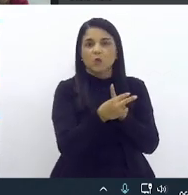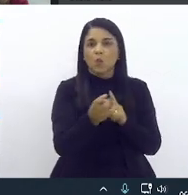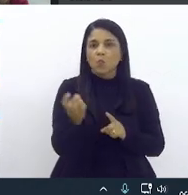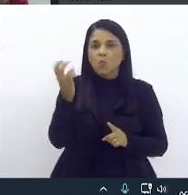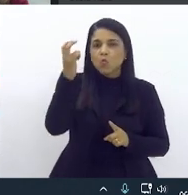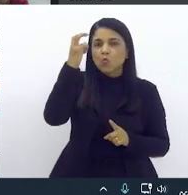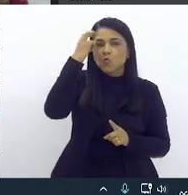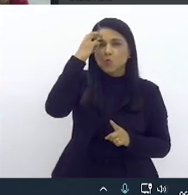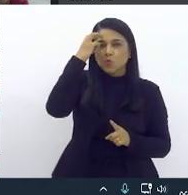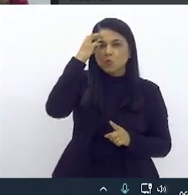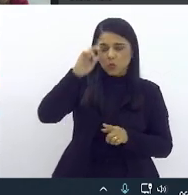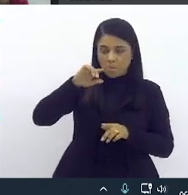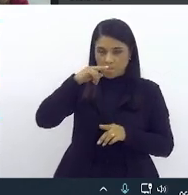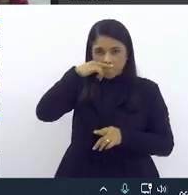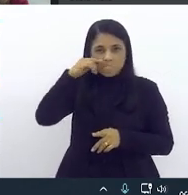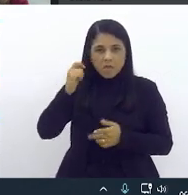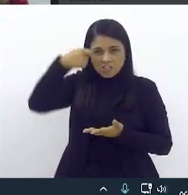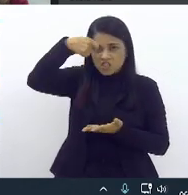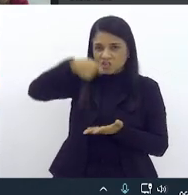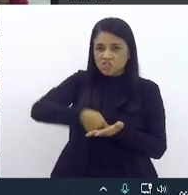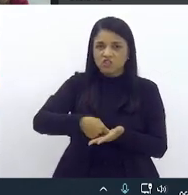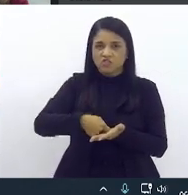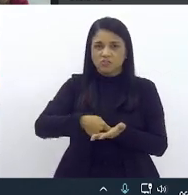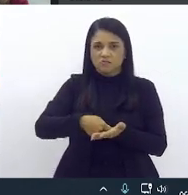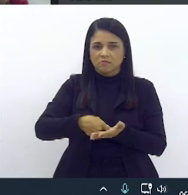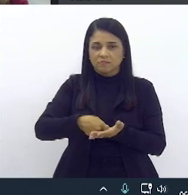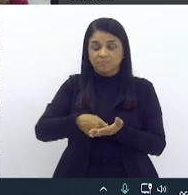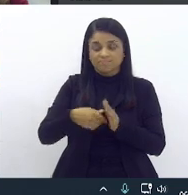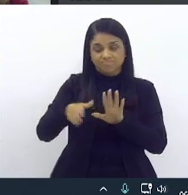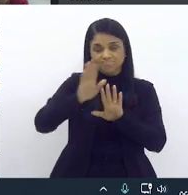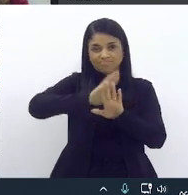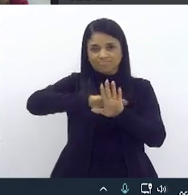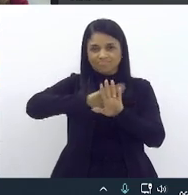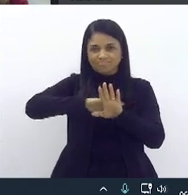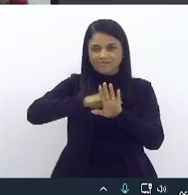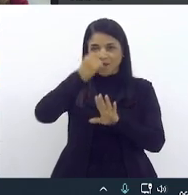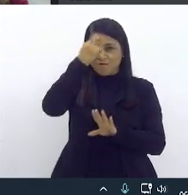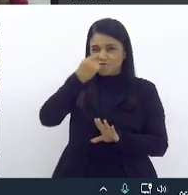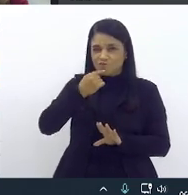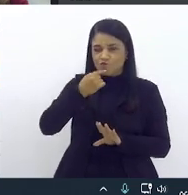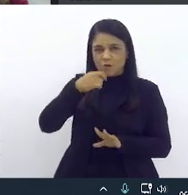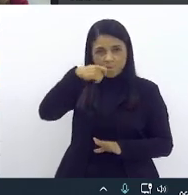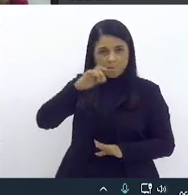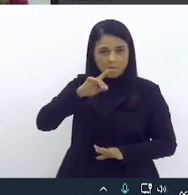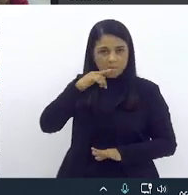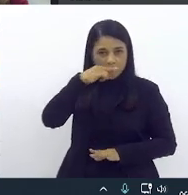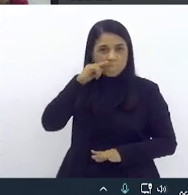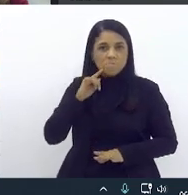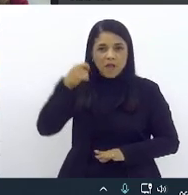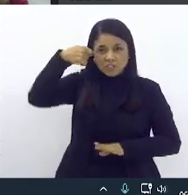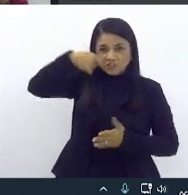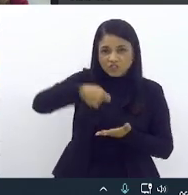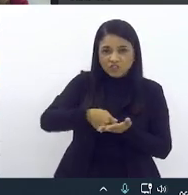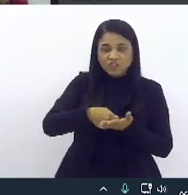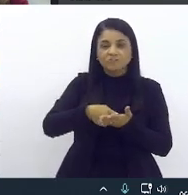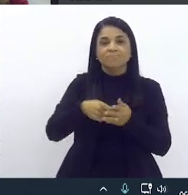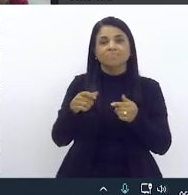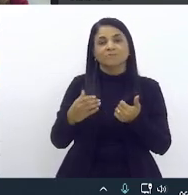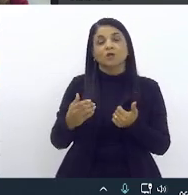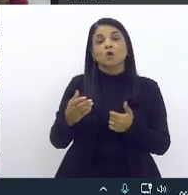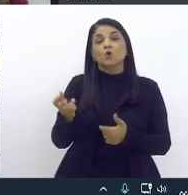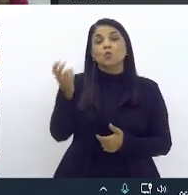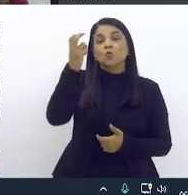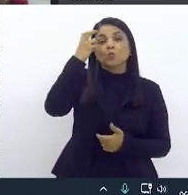cultura machista, e atrás dessa cultura machista vem também a cultura da violência, né?